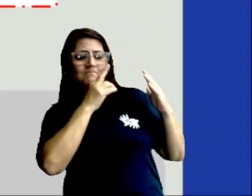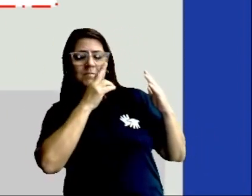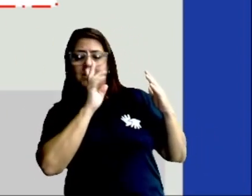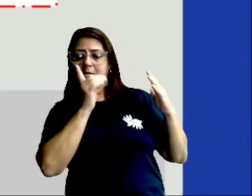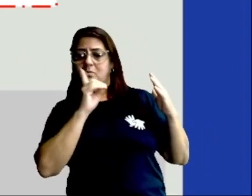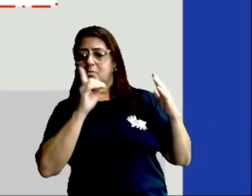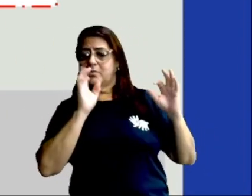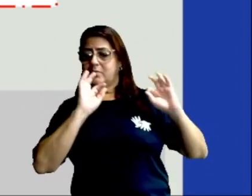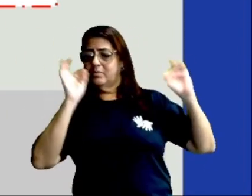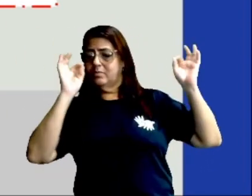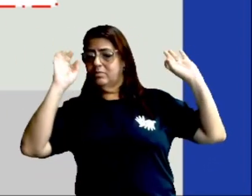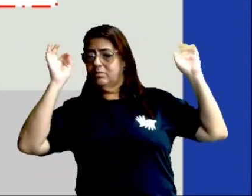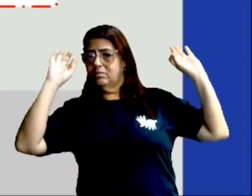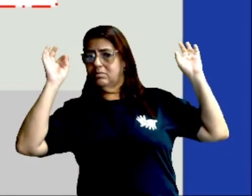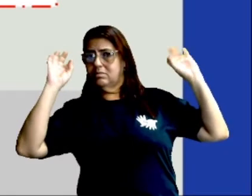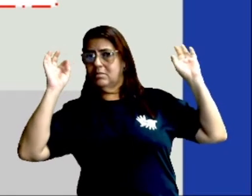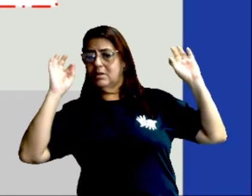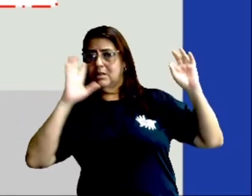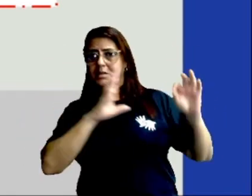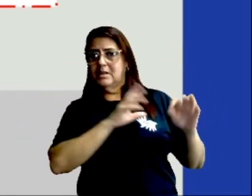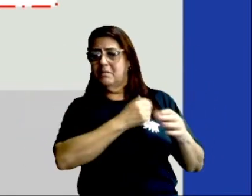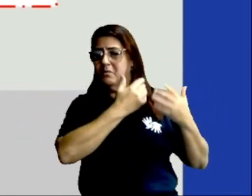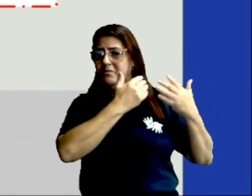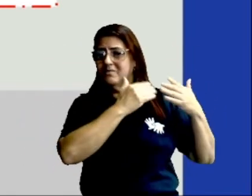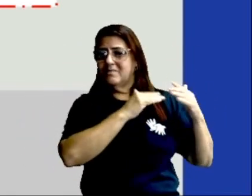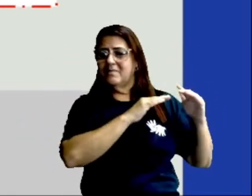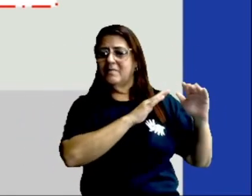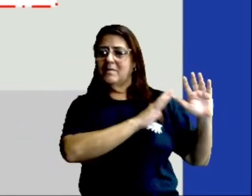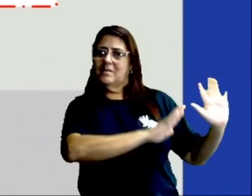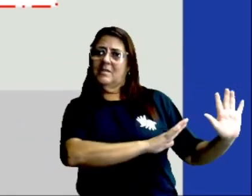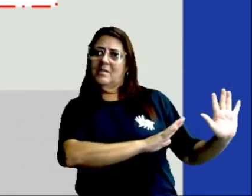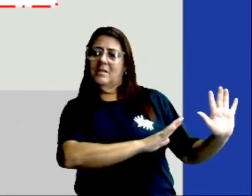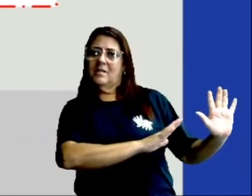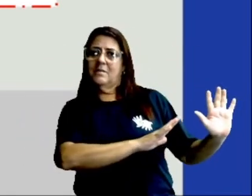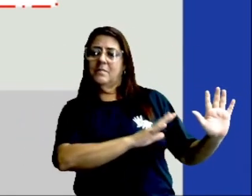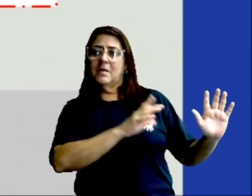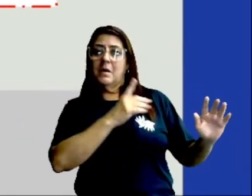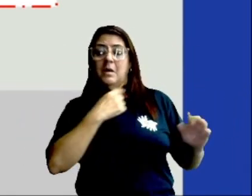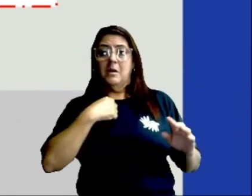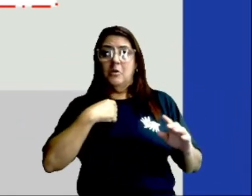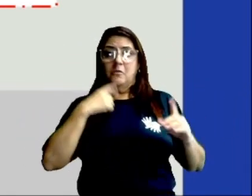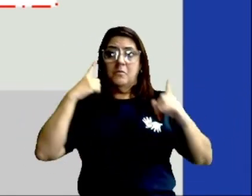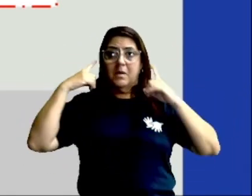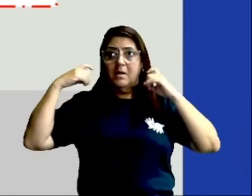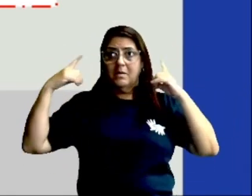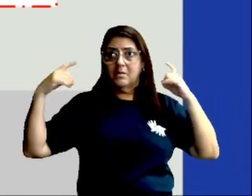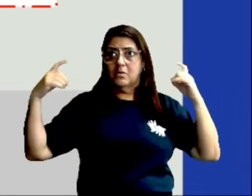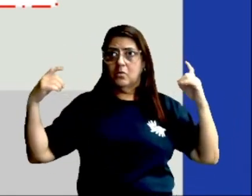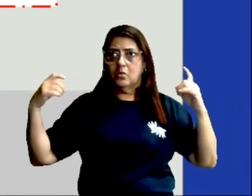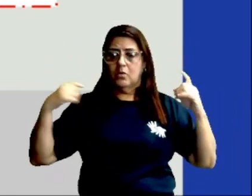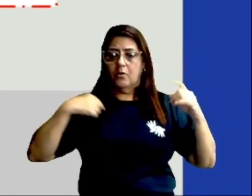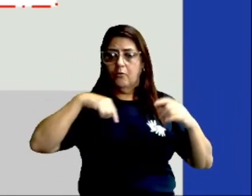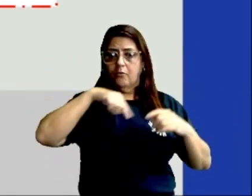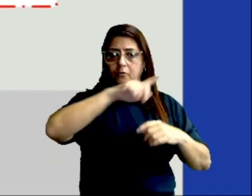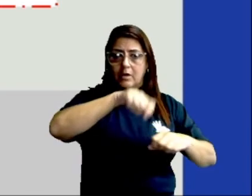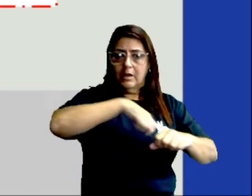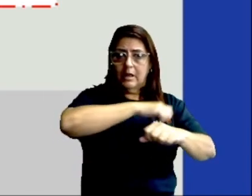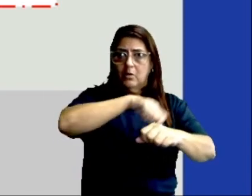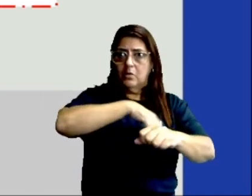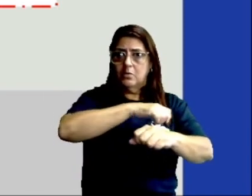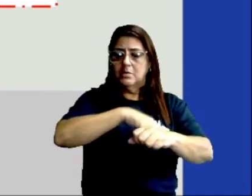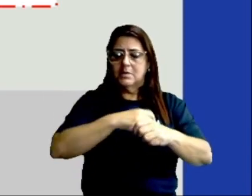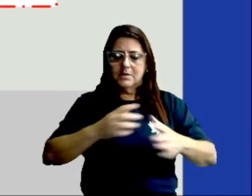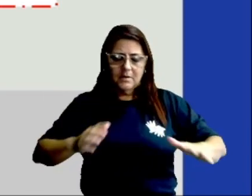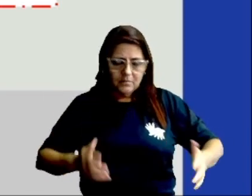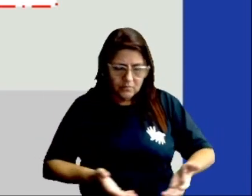minhas cadeias de disciplina e de amor. Com receio de fazer barulho, dirigi-me à cozinha. Lavei